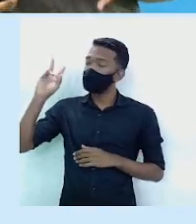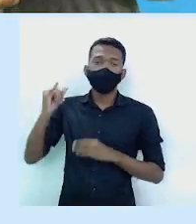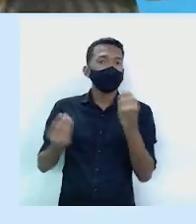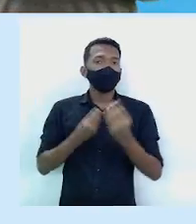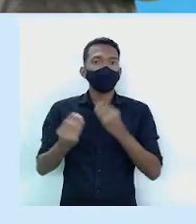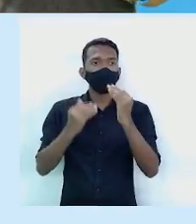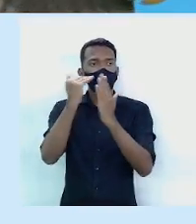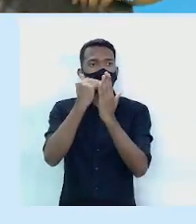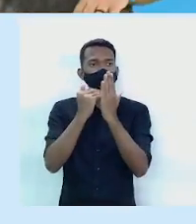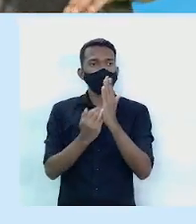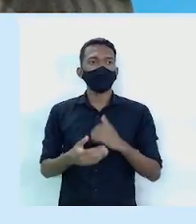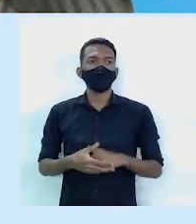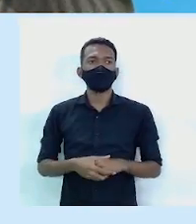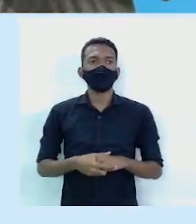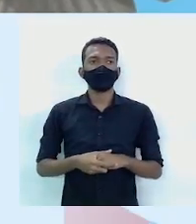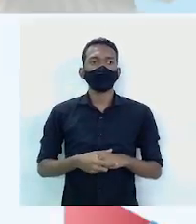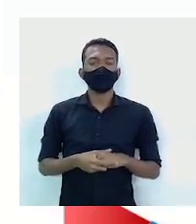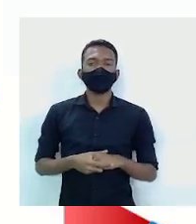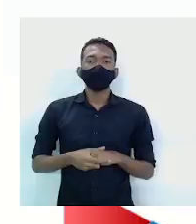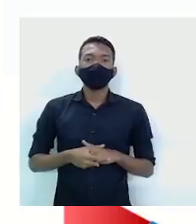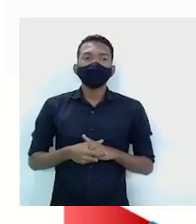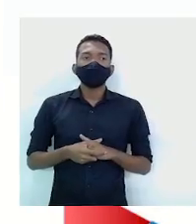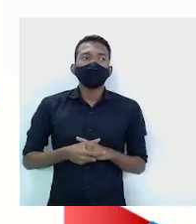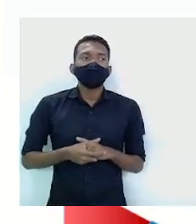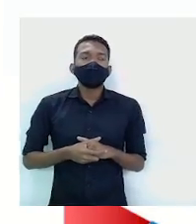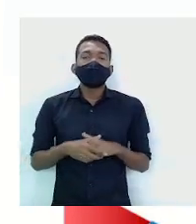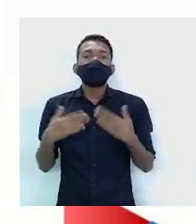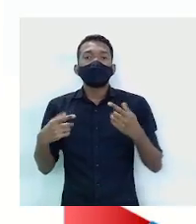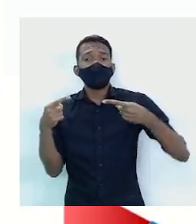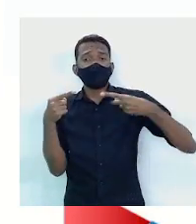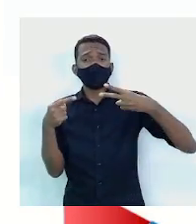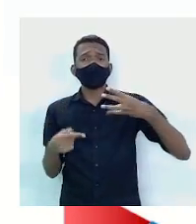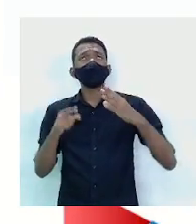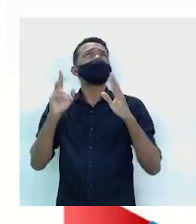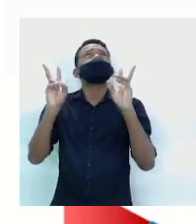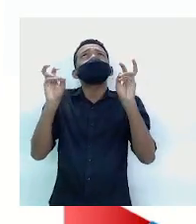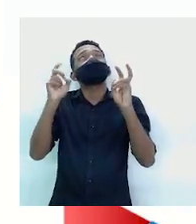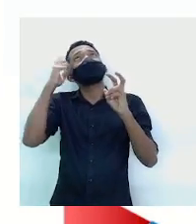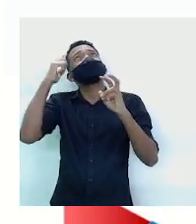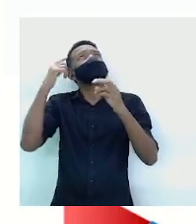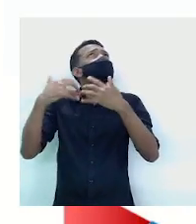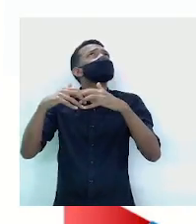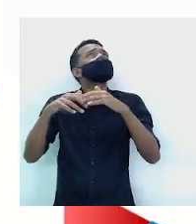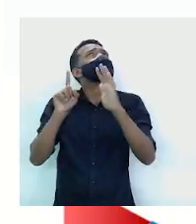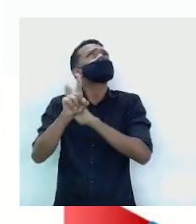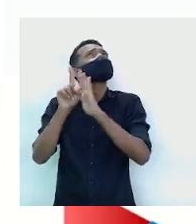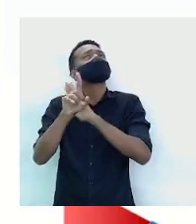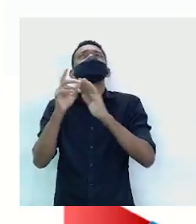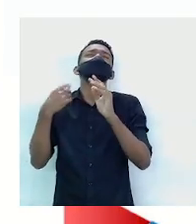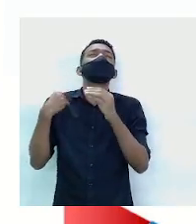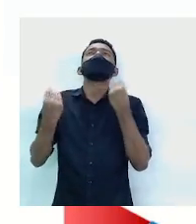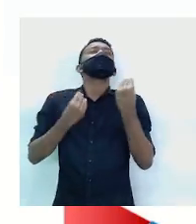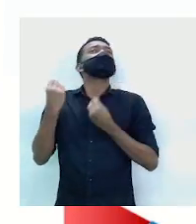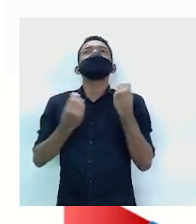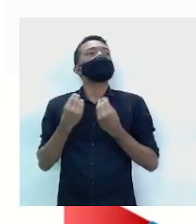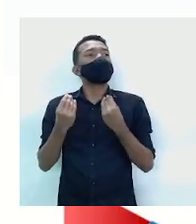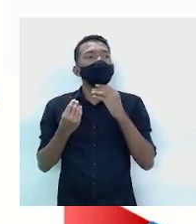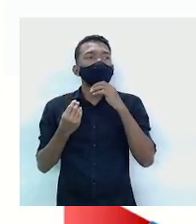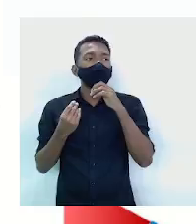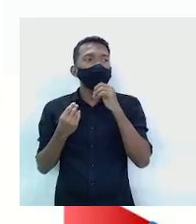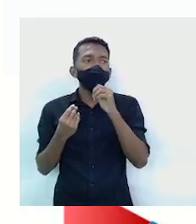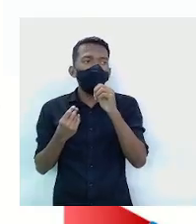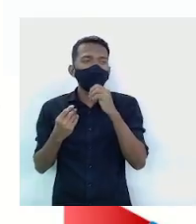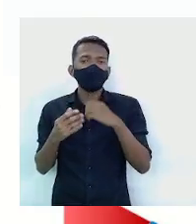isso. Olha só, coloquei aí na tela quatro questionamentos que nós devemos fazer na hora